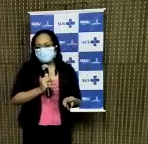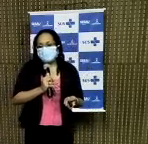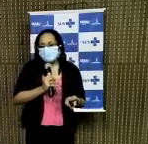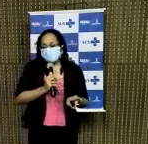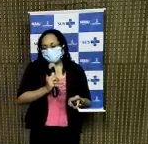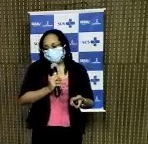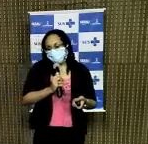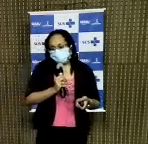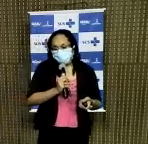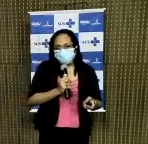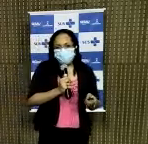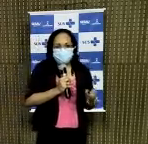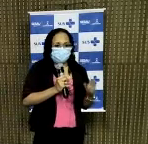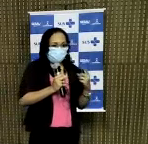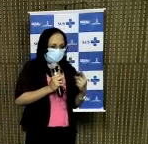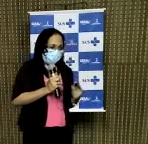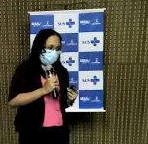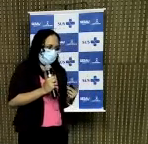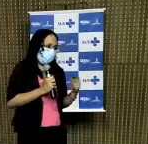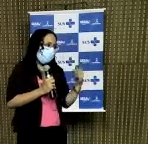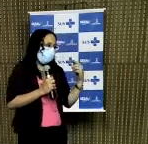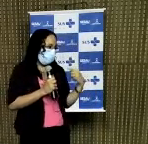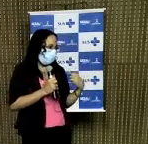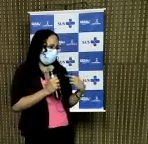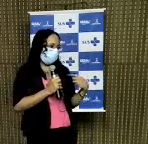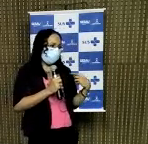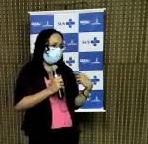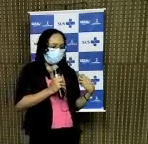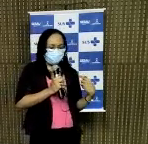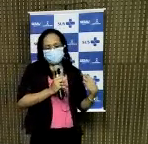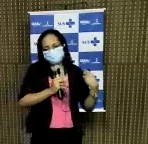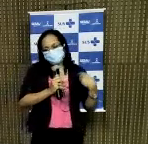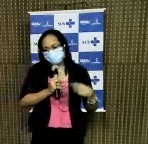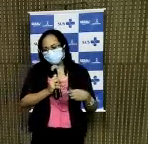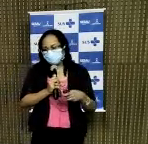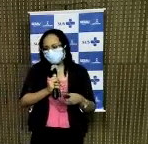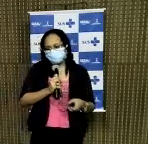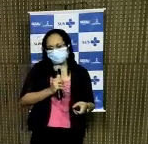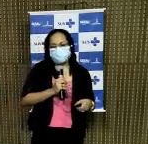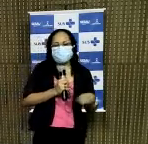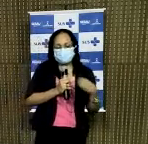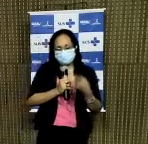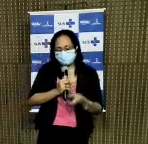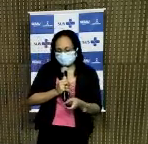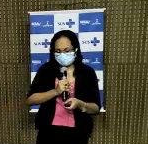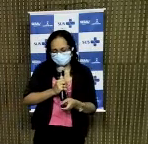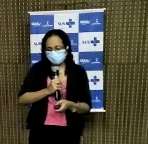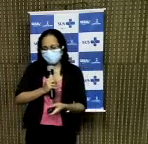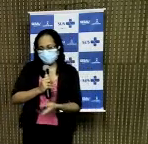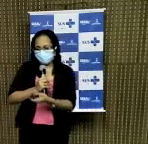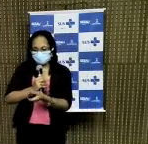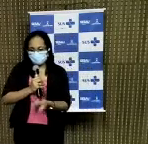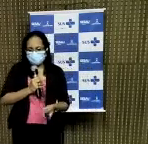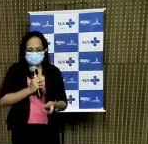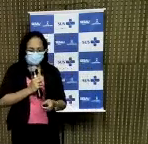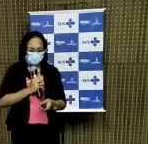né? E em 2021 nós tivemos um caso que iniciou o tratamento agora em junho, então está em andamento. Essa mesma paciente também a